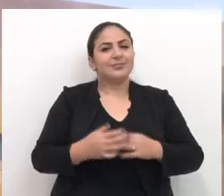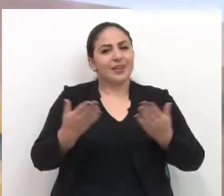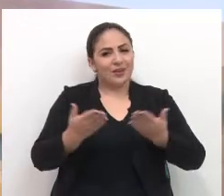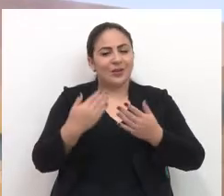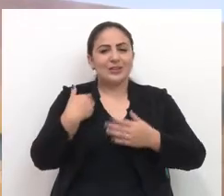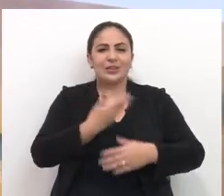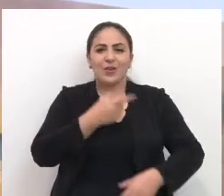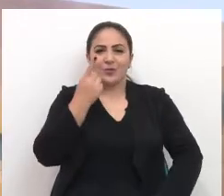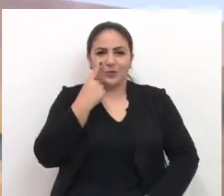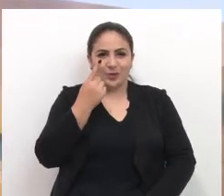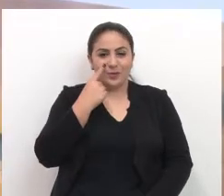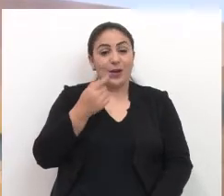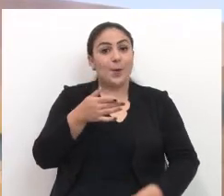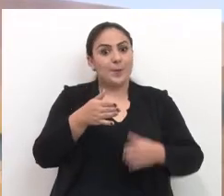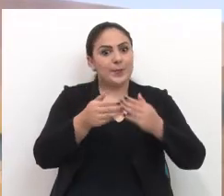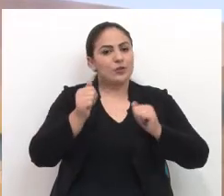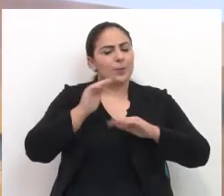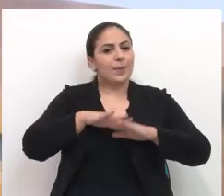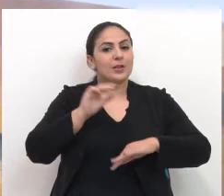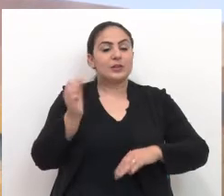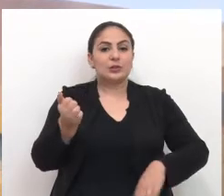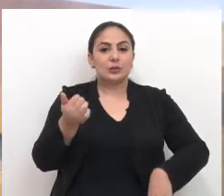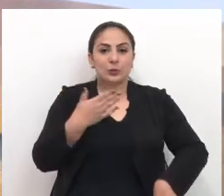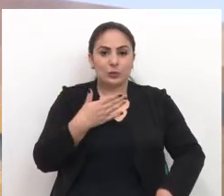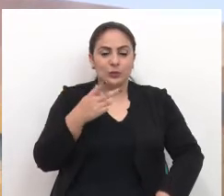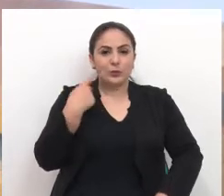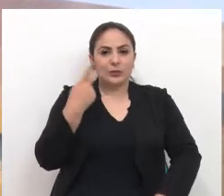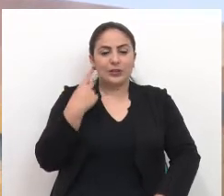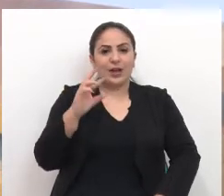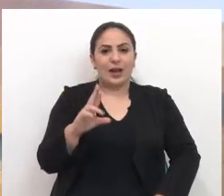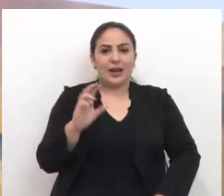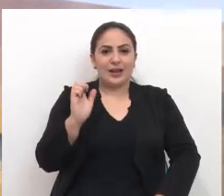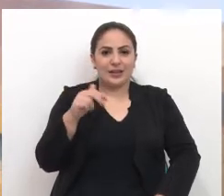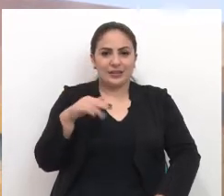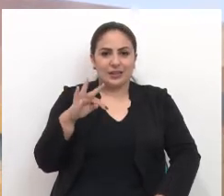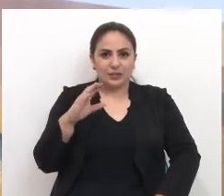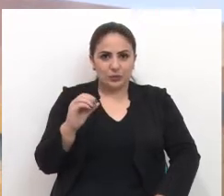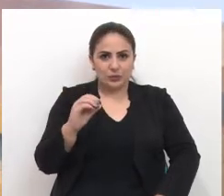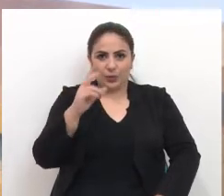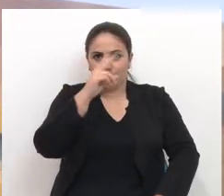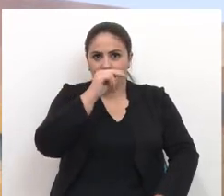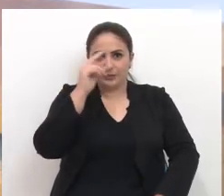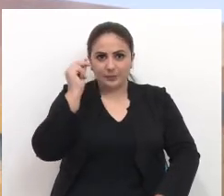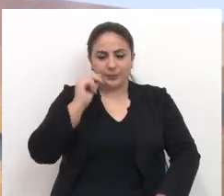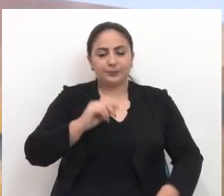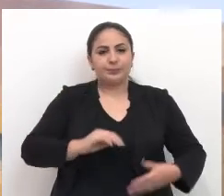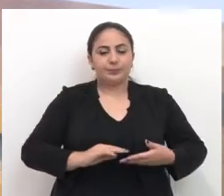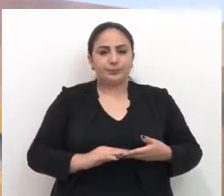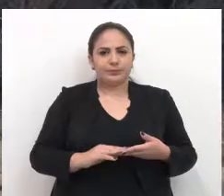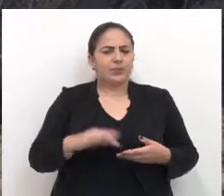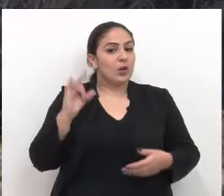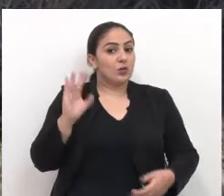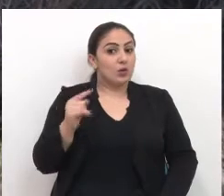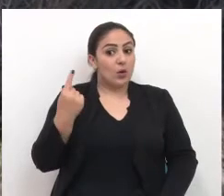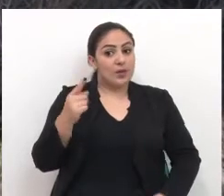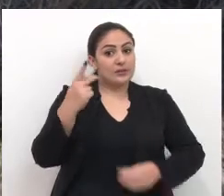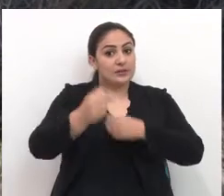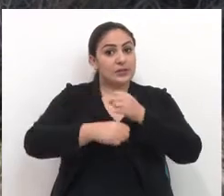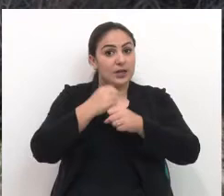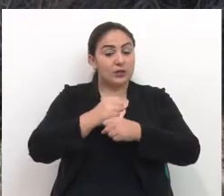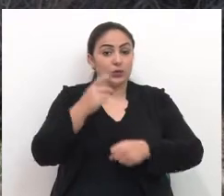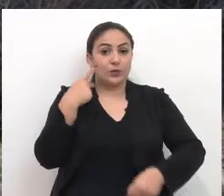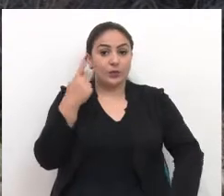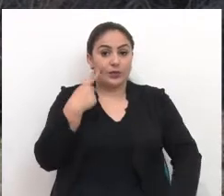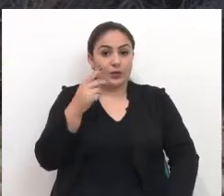E agora vamos conferir o pedido mais recente do vereador Renato Tchequer ao Executivo Municipal. Somente